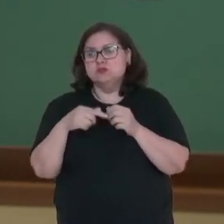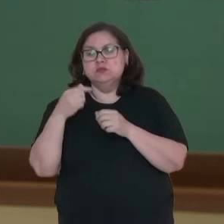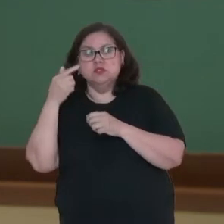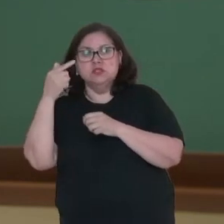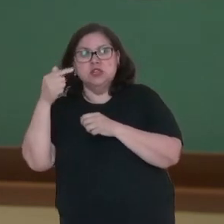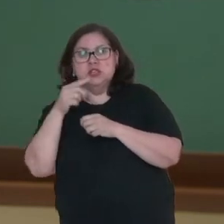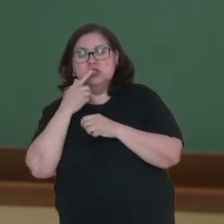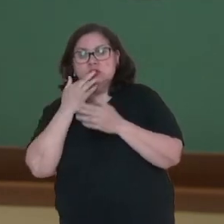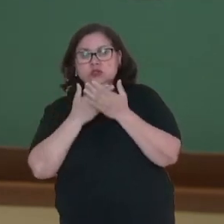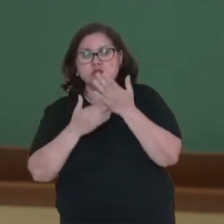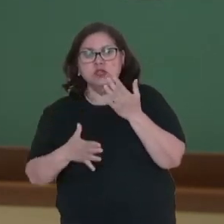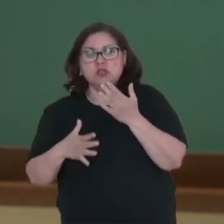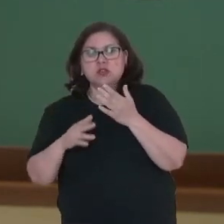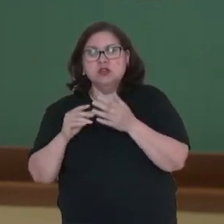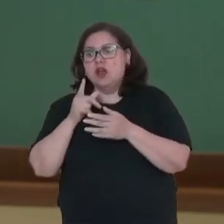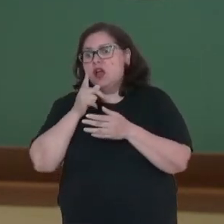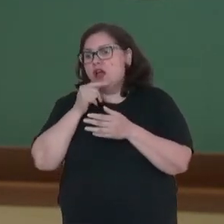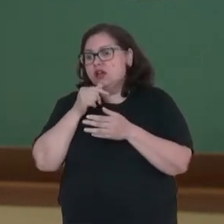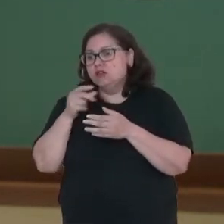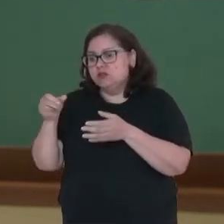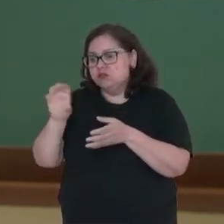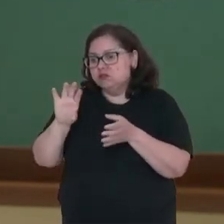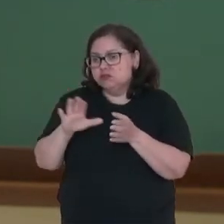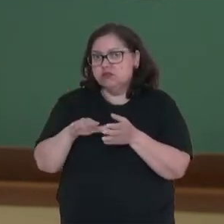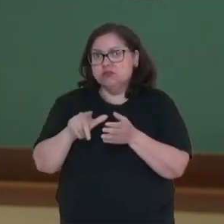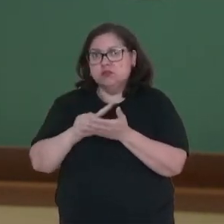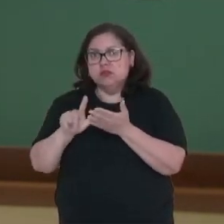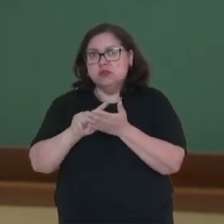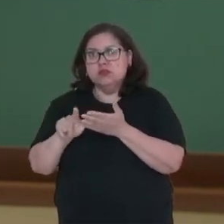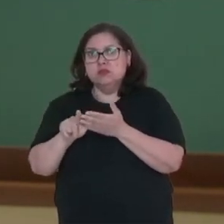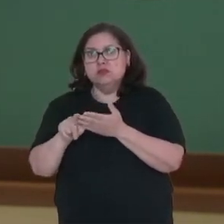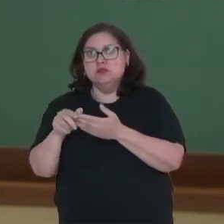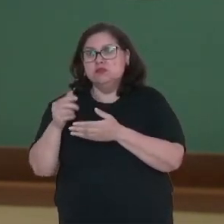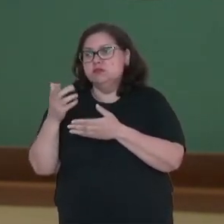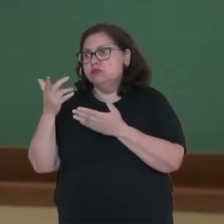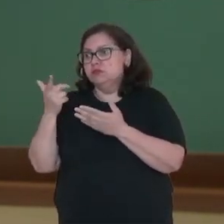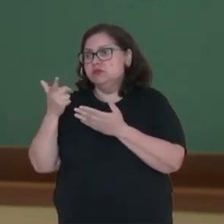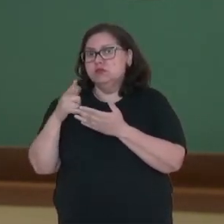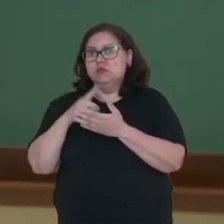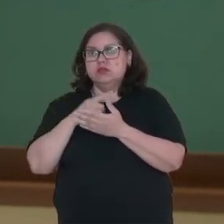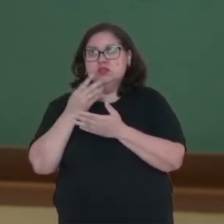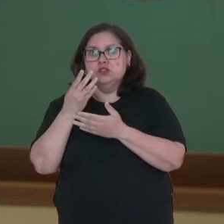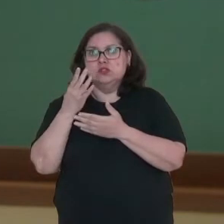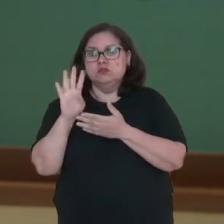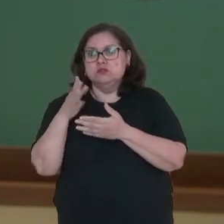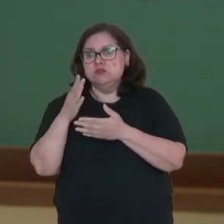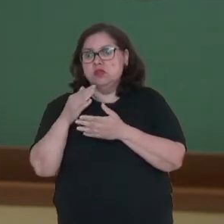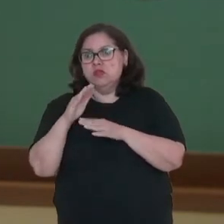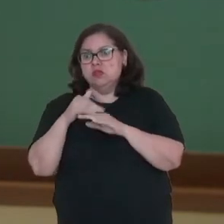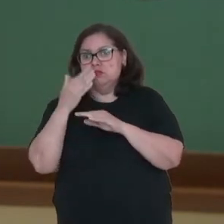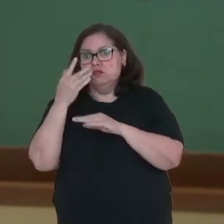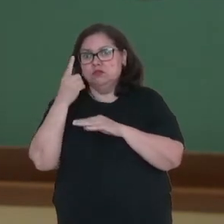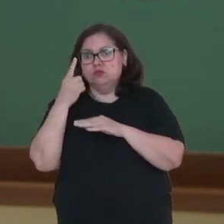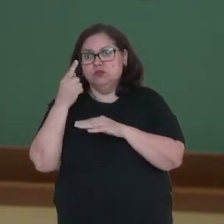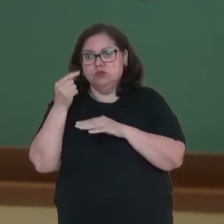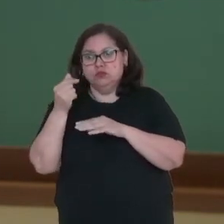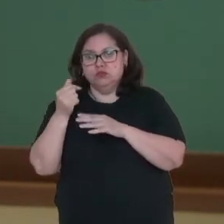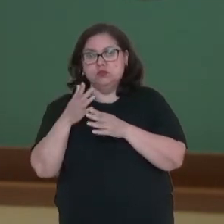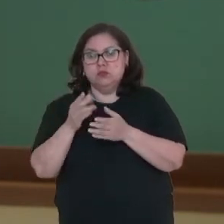7, água sanitária, né, cândida comercial, vai ter um valor ali acima de 12,